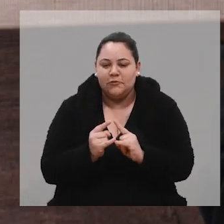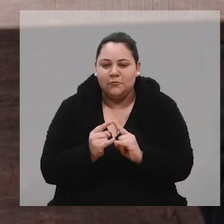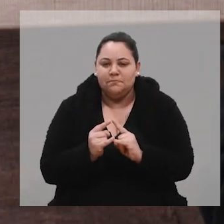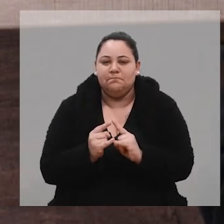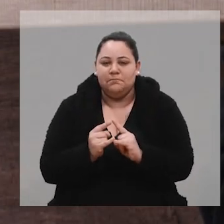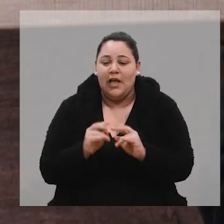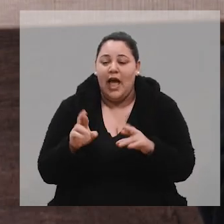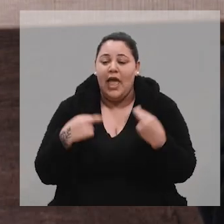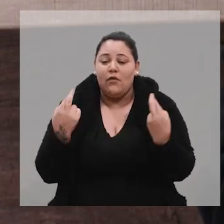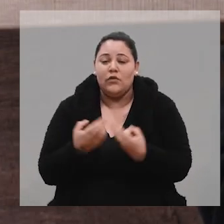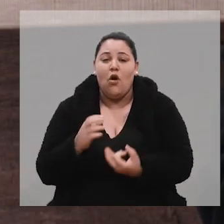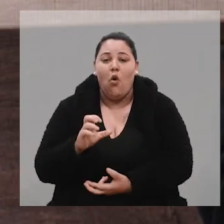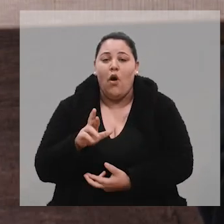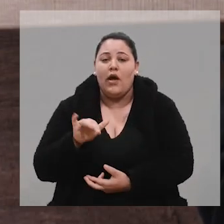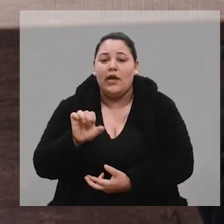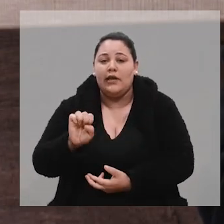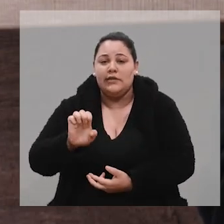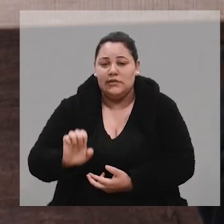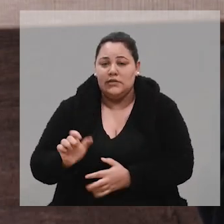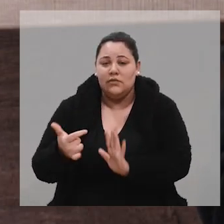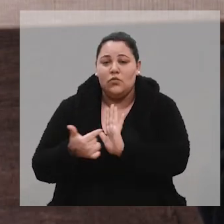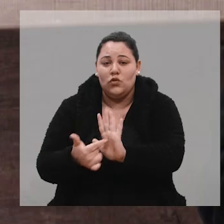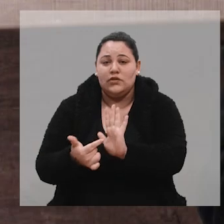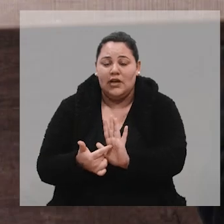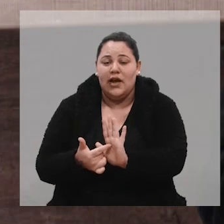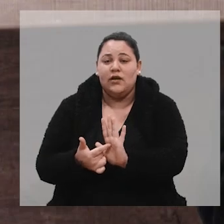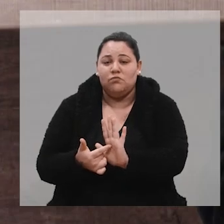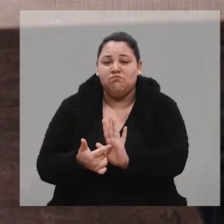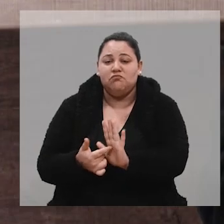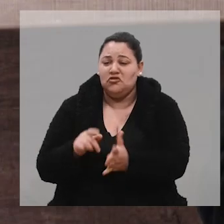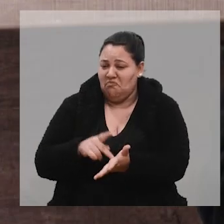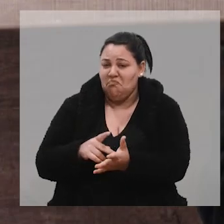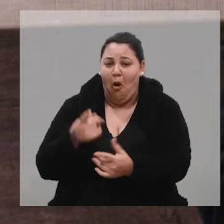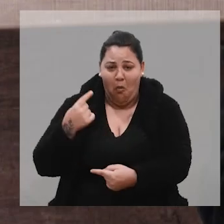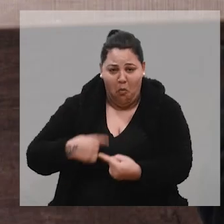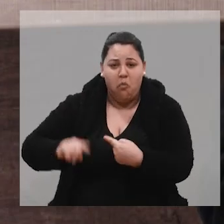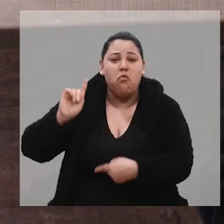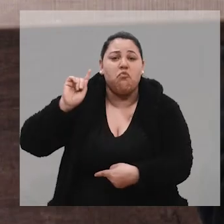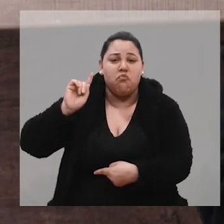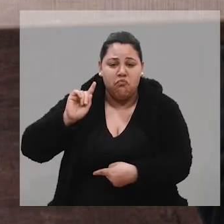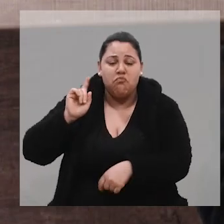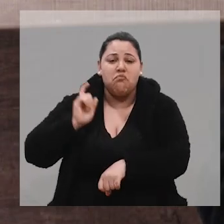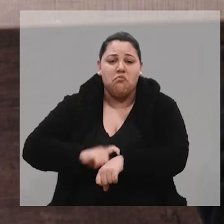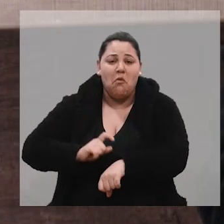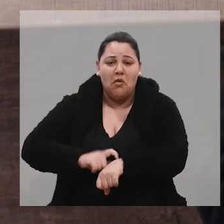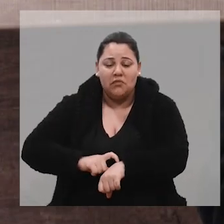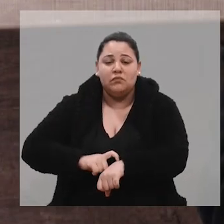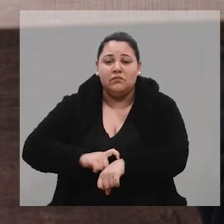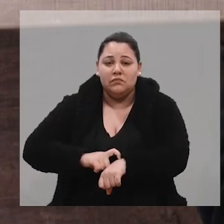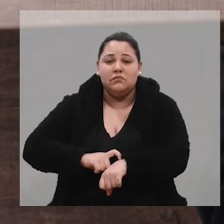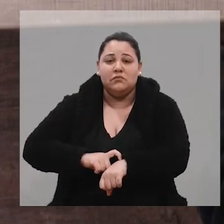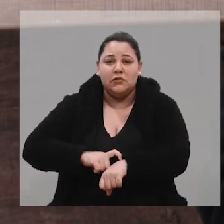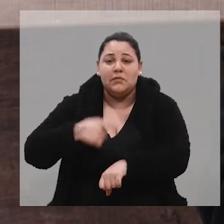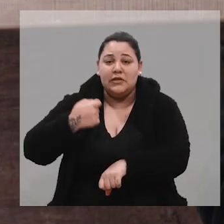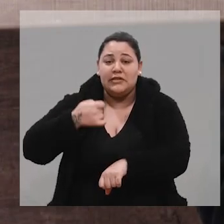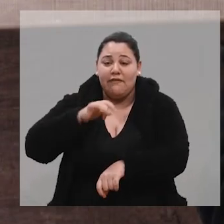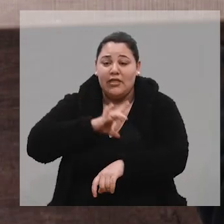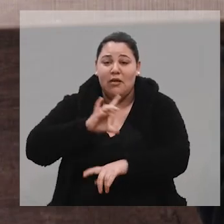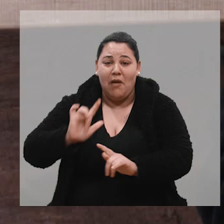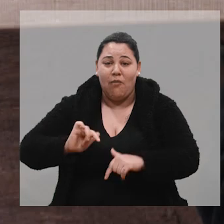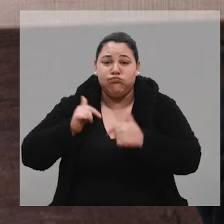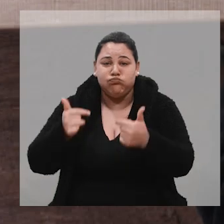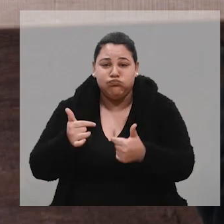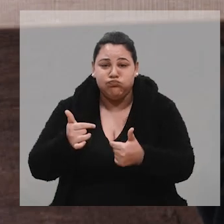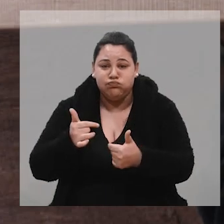neste gabinete de crise, de fato deram uma demonstração de superação. né, de momentos a qual eles tinham que